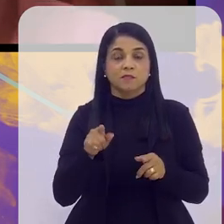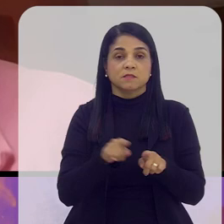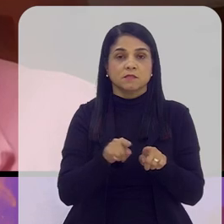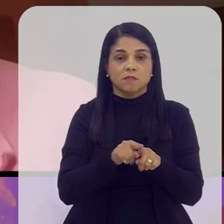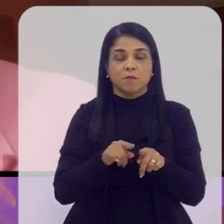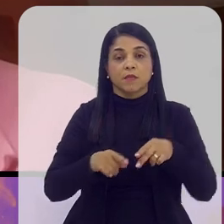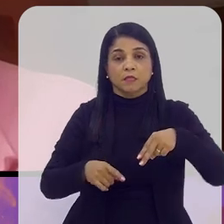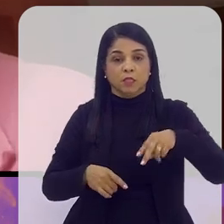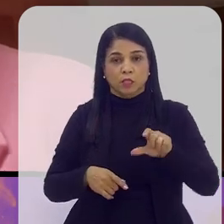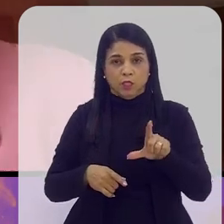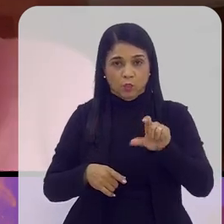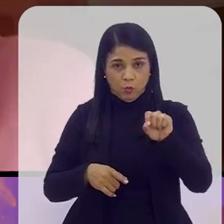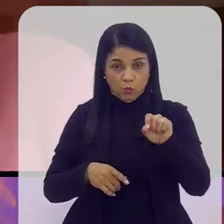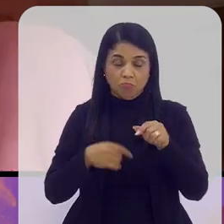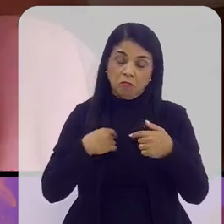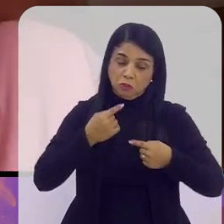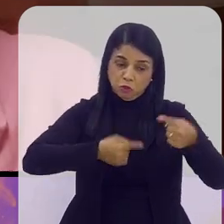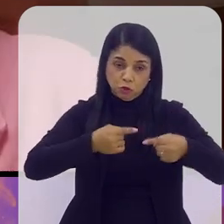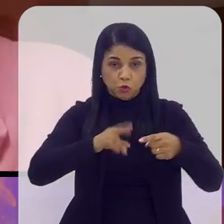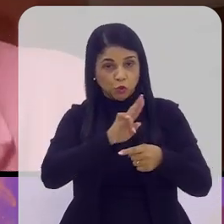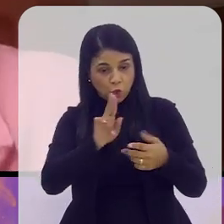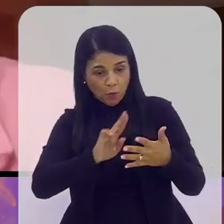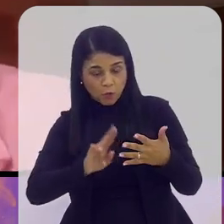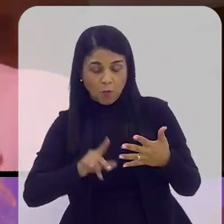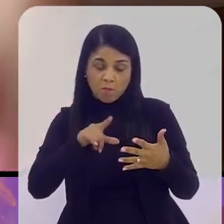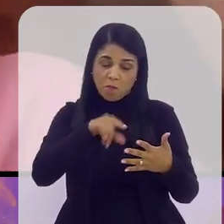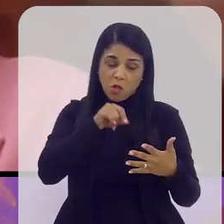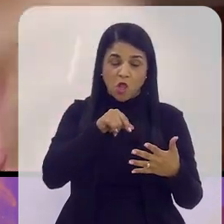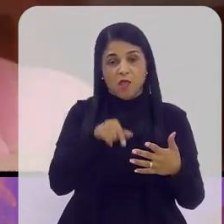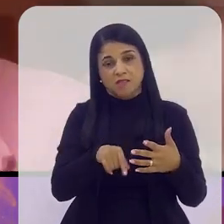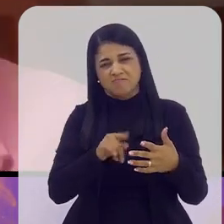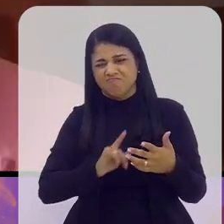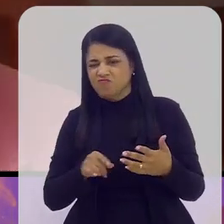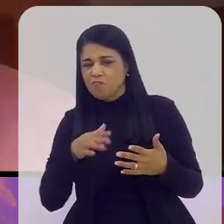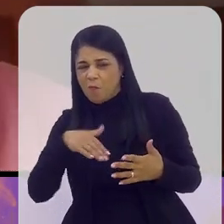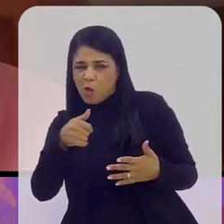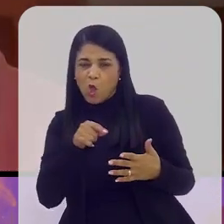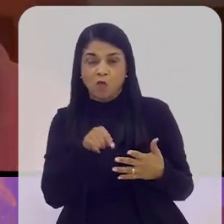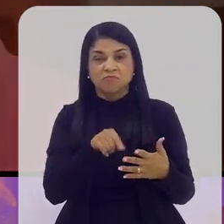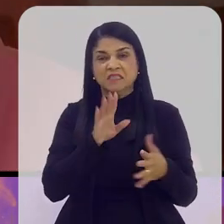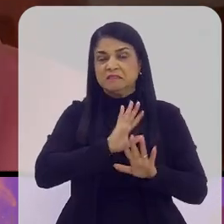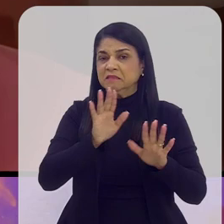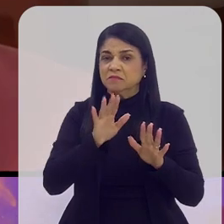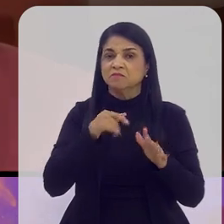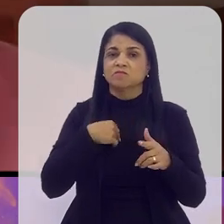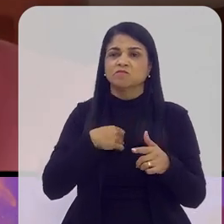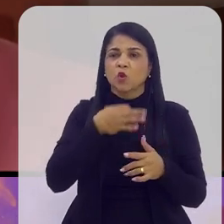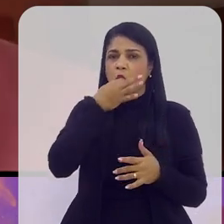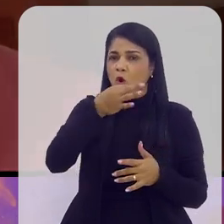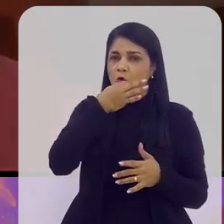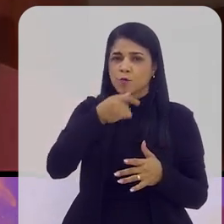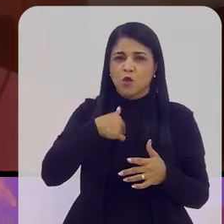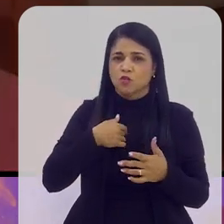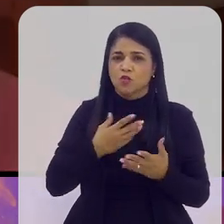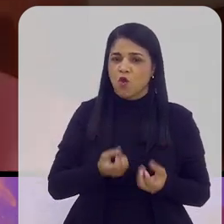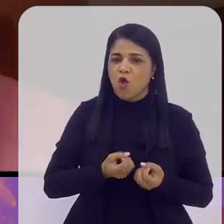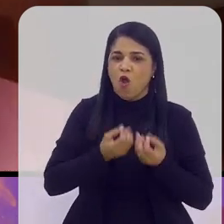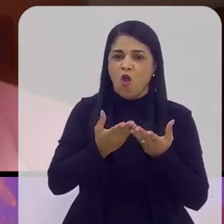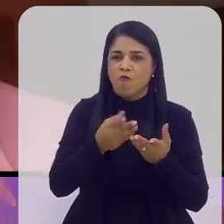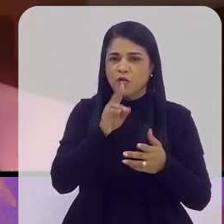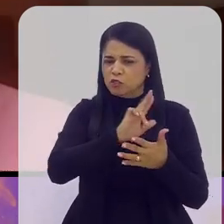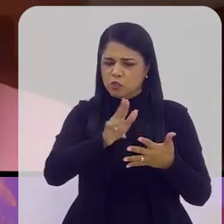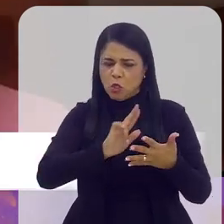Fluminense. A gente pode discutir nomes e dizer, ah, eu prefiro esse, eu prefiro aquele, acho o outro melhor, mas eu não